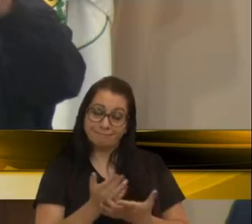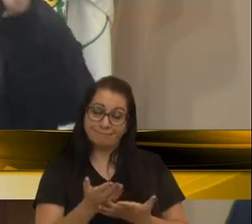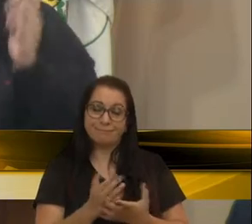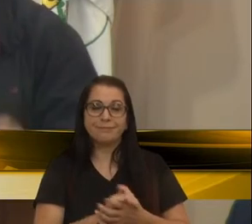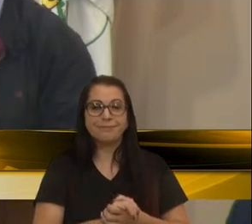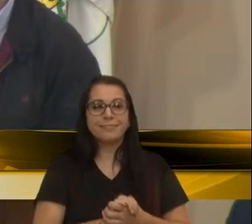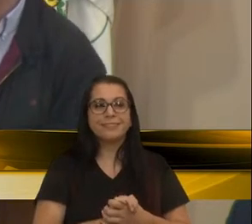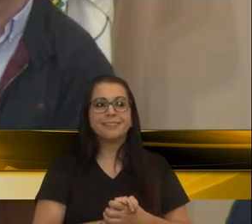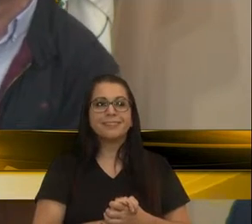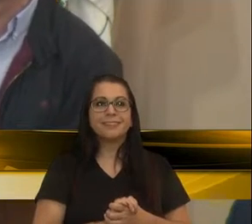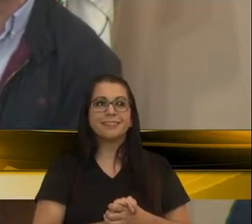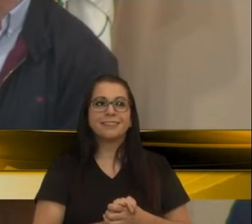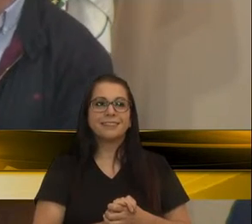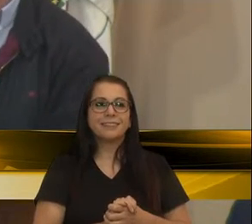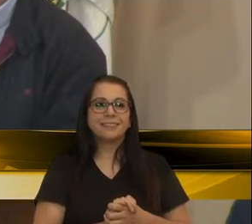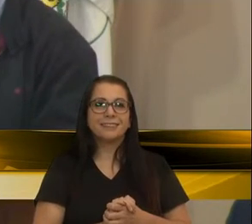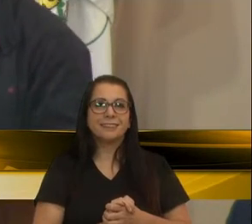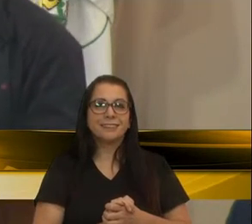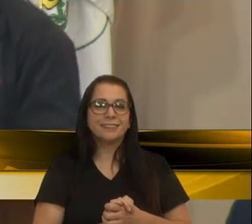Não sei.